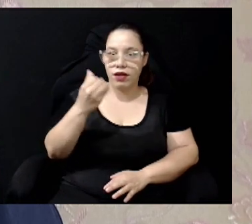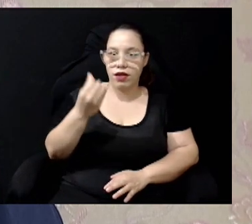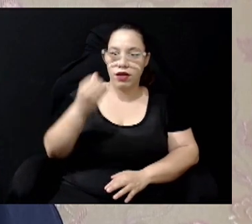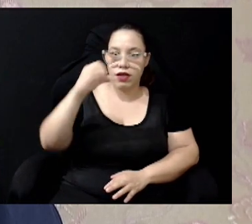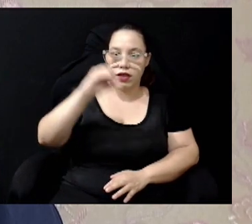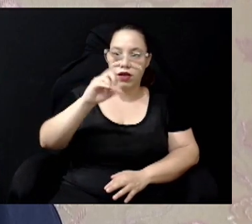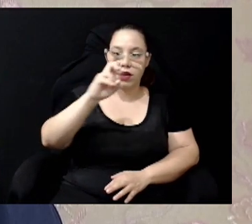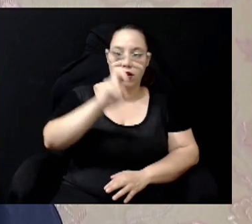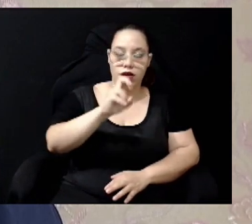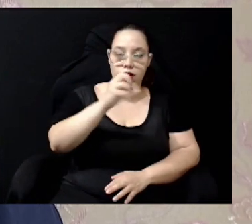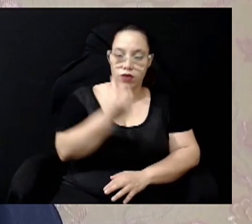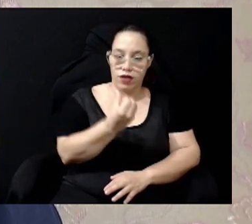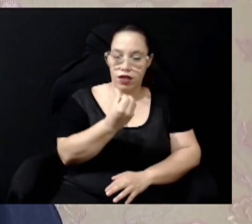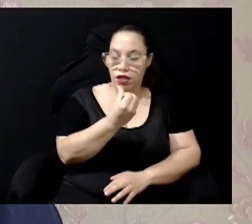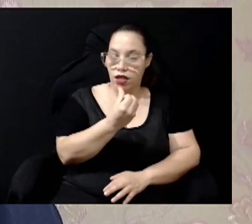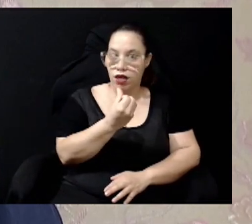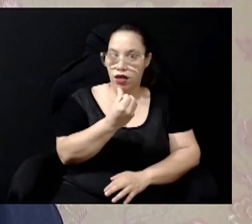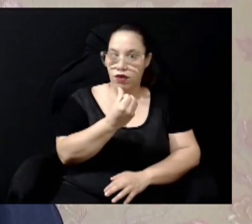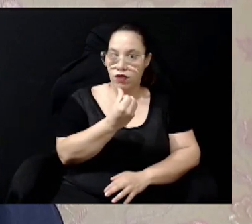1956.